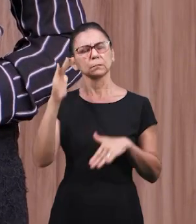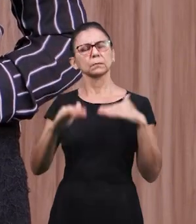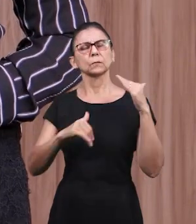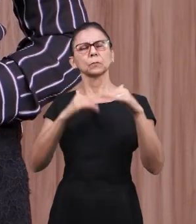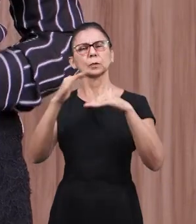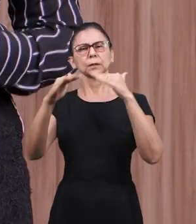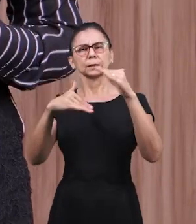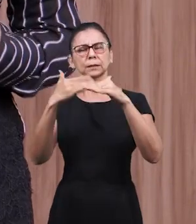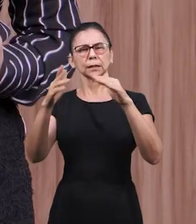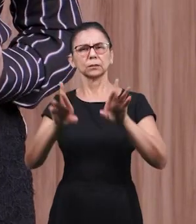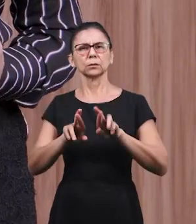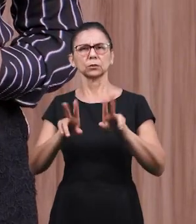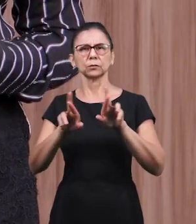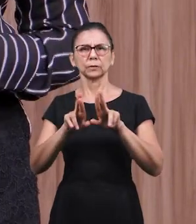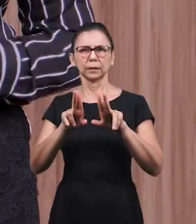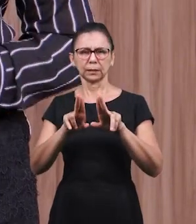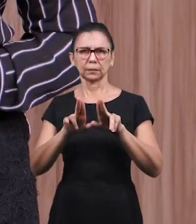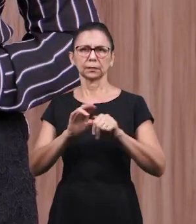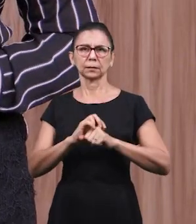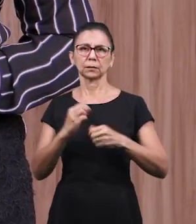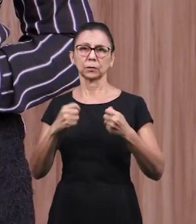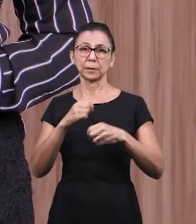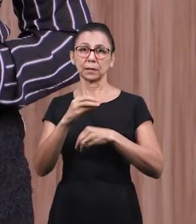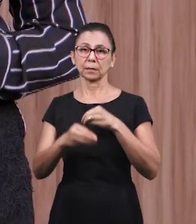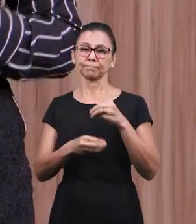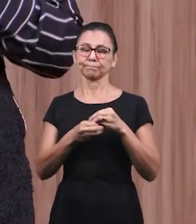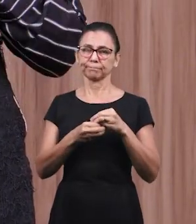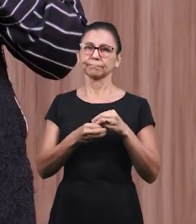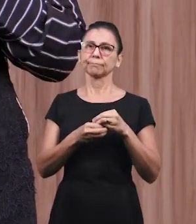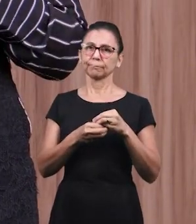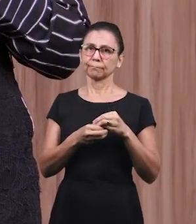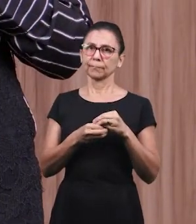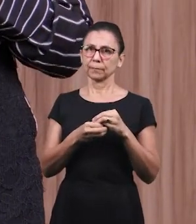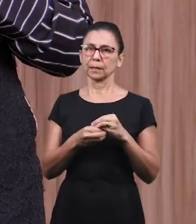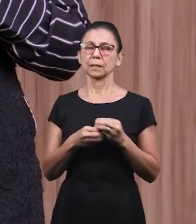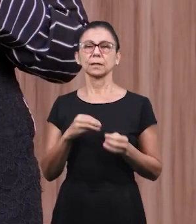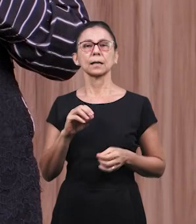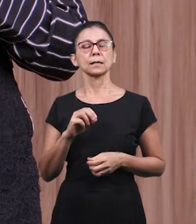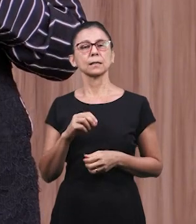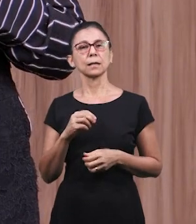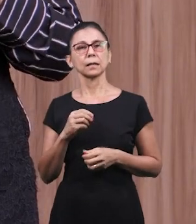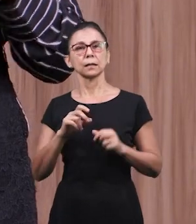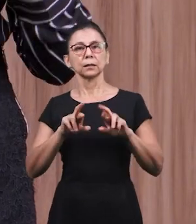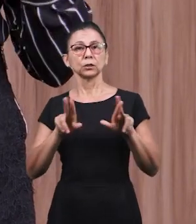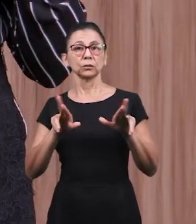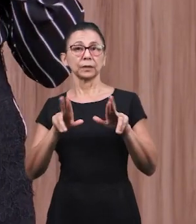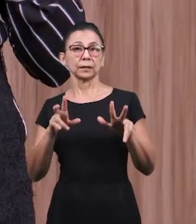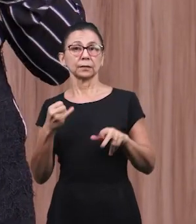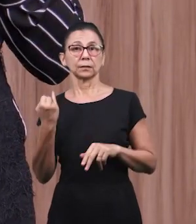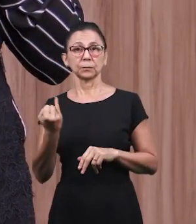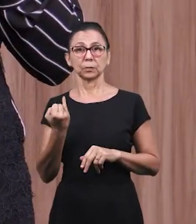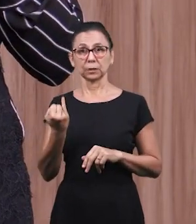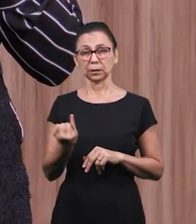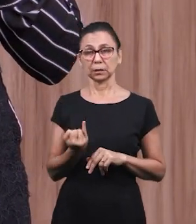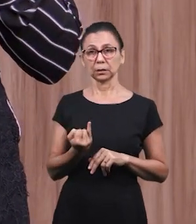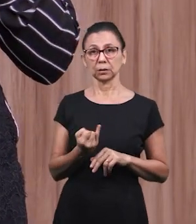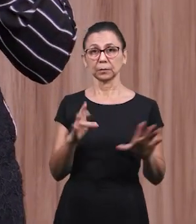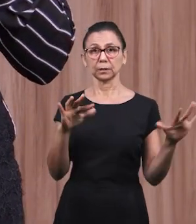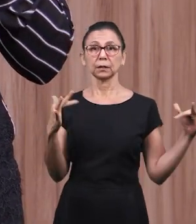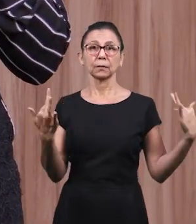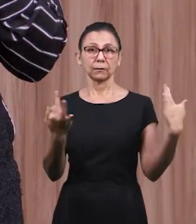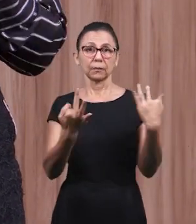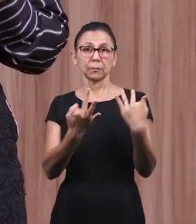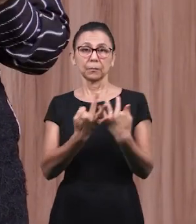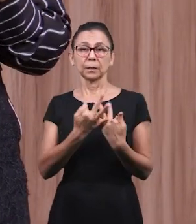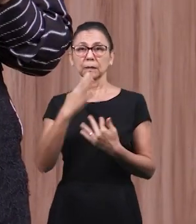são processos complexos e complementares, mas essa distinção é importante para que nós, pais e